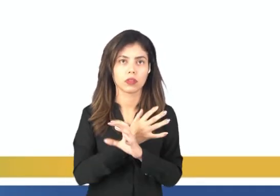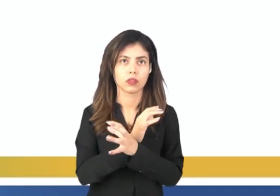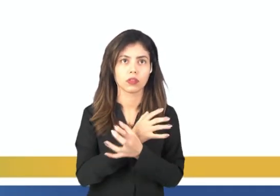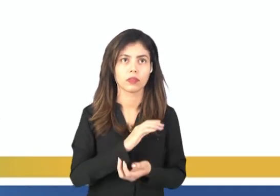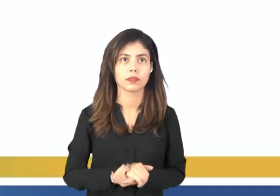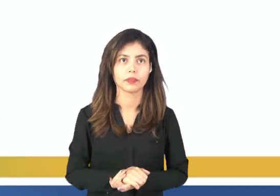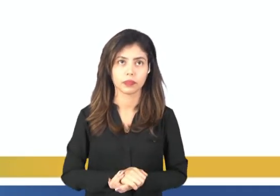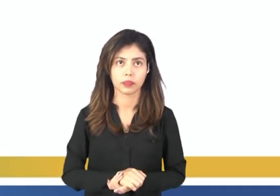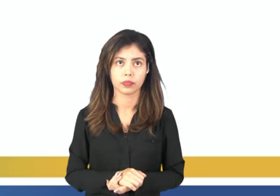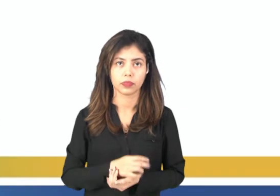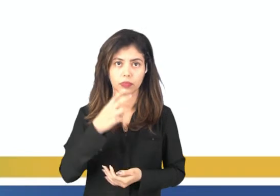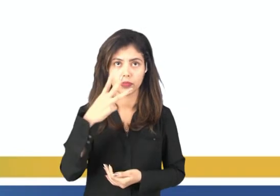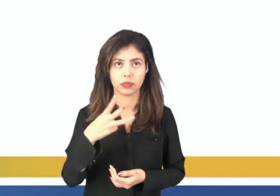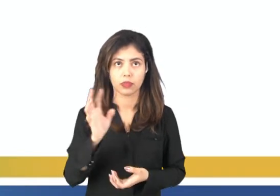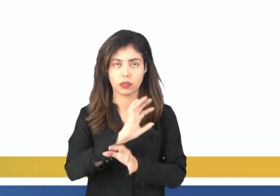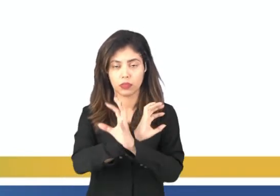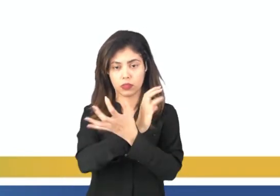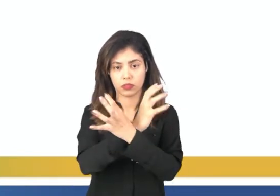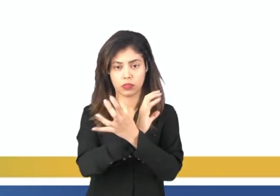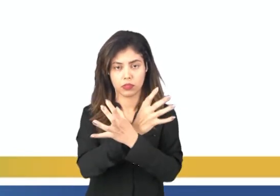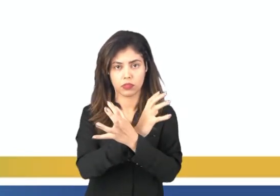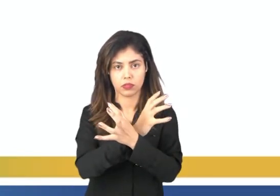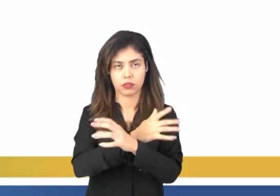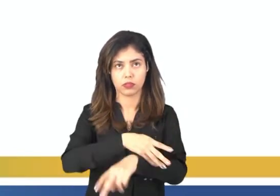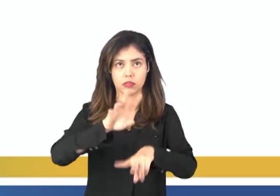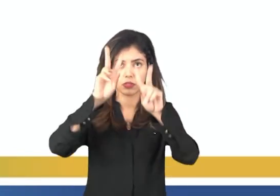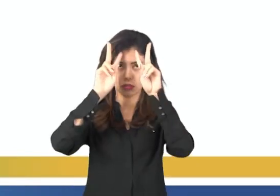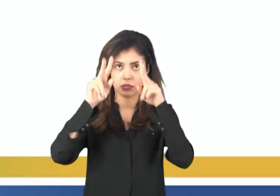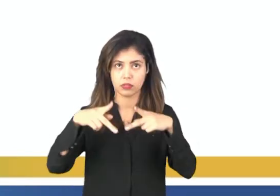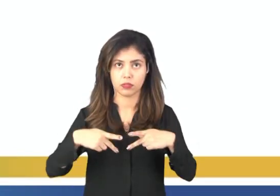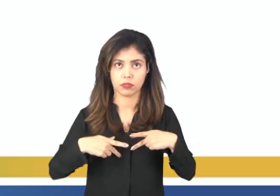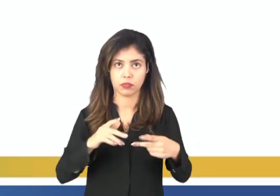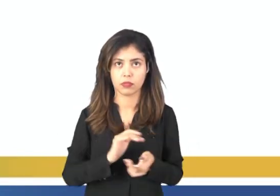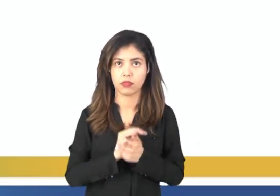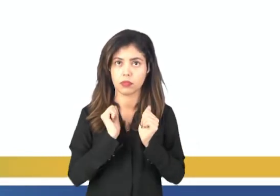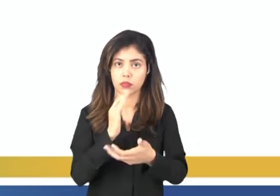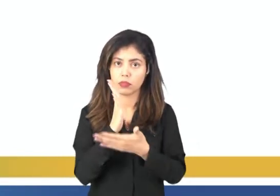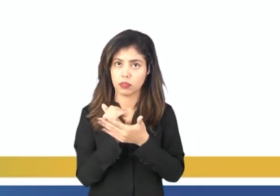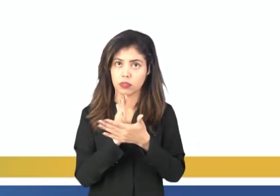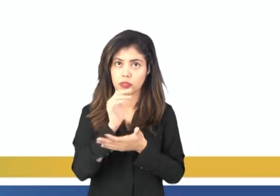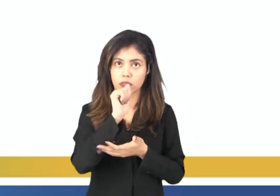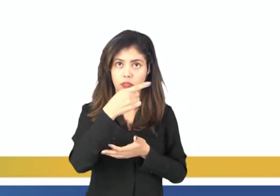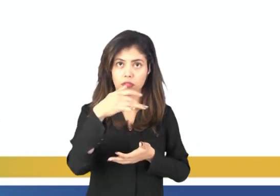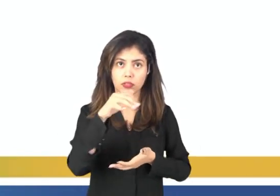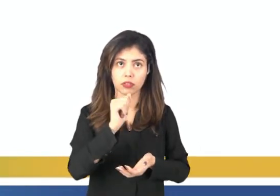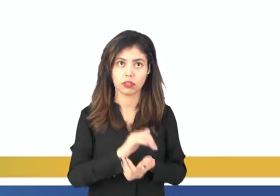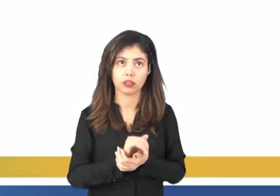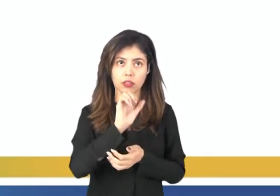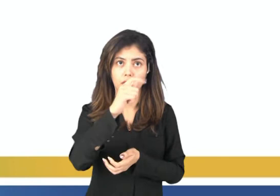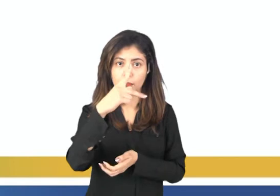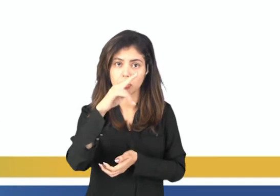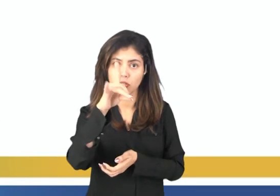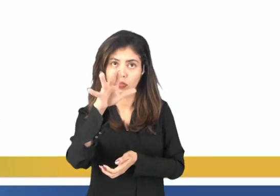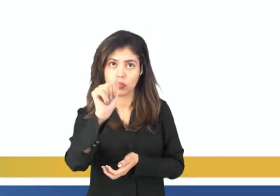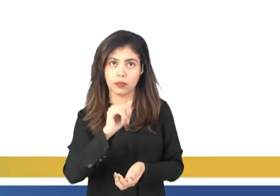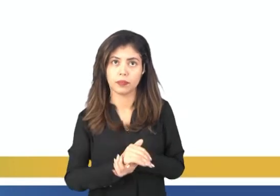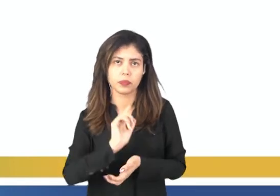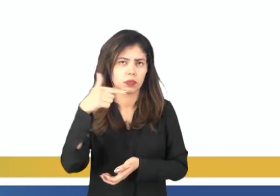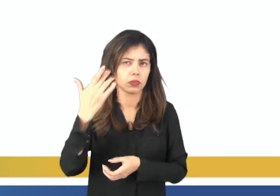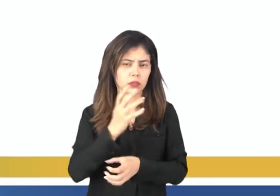ósseo já na questão 3 nós estamos o seguinte o esqueleto humano pode ser dividido em axial e apendicular